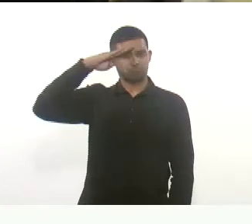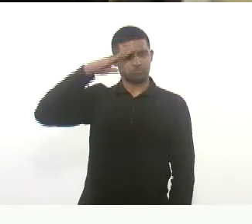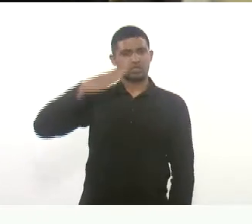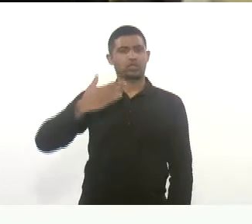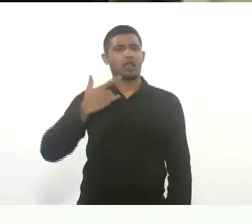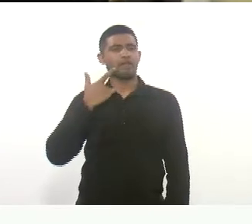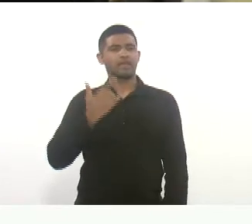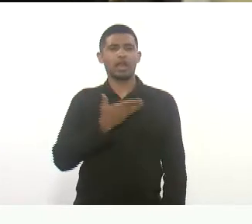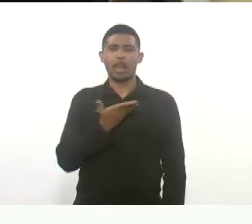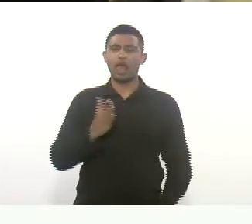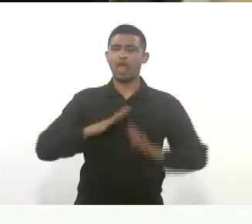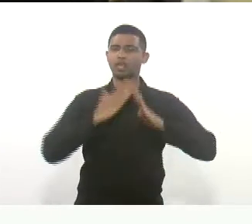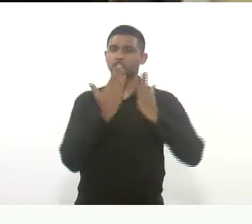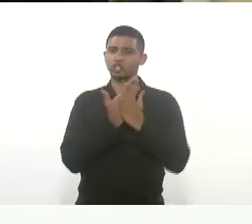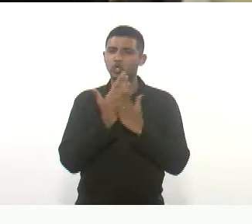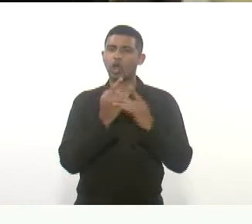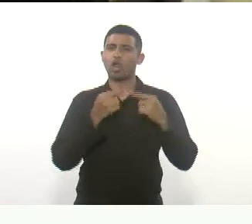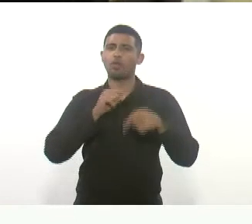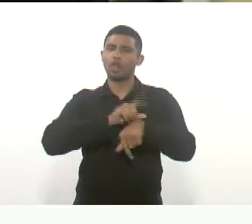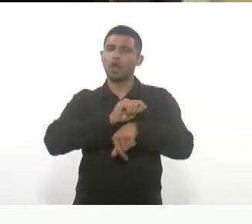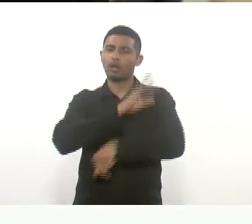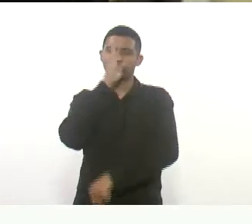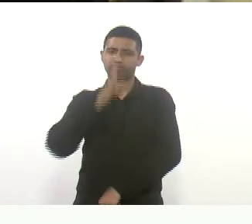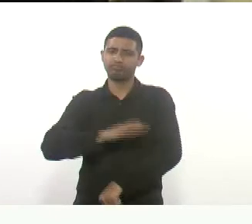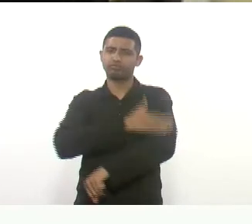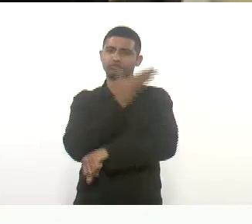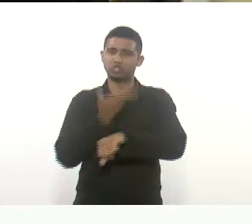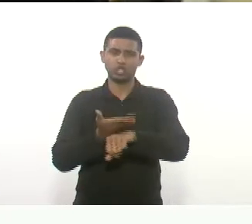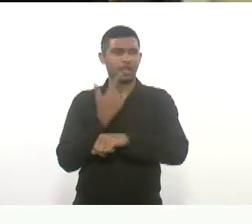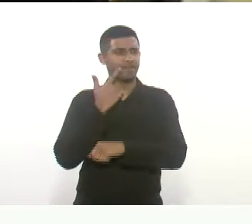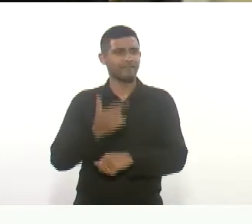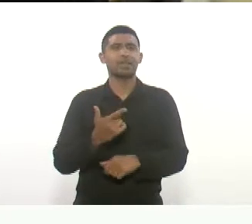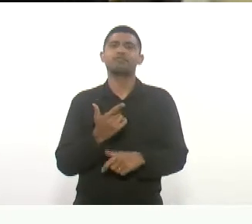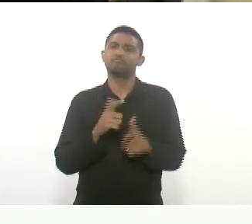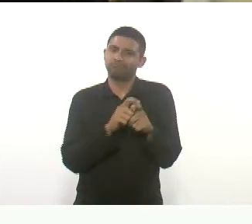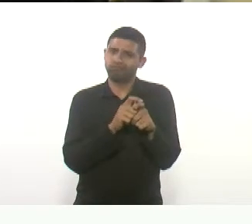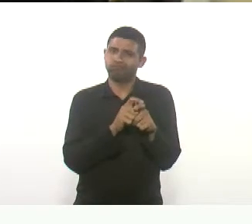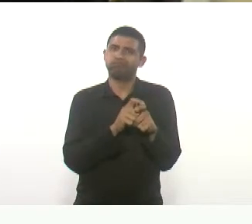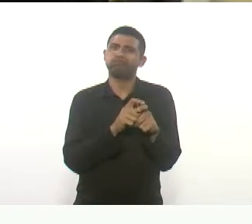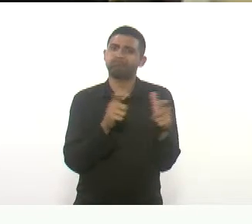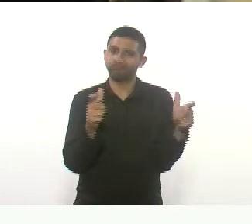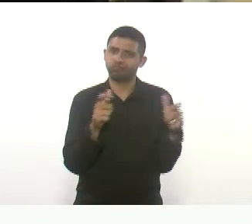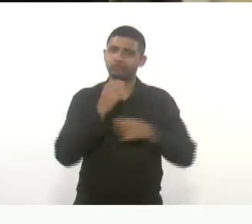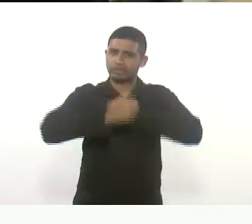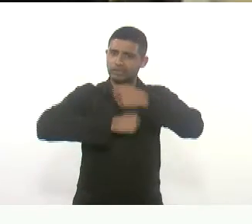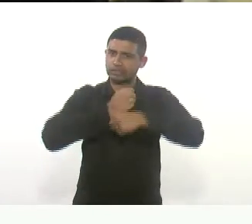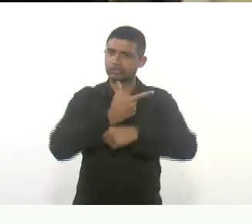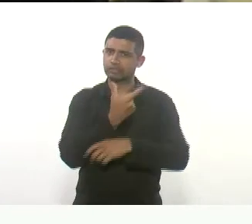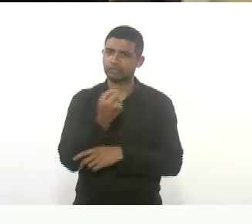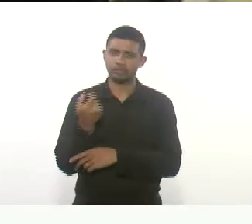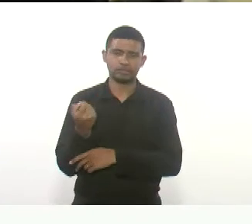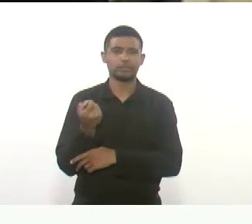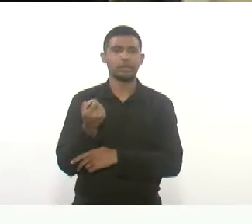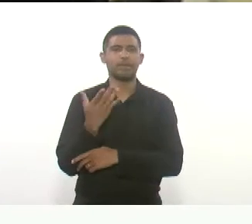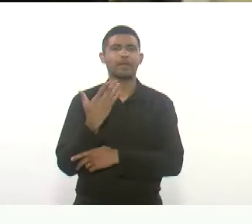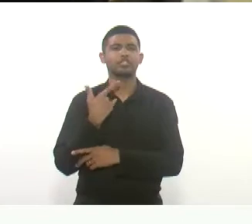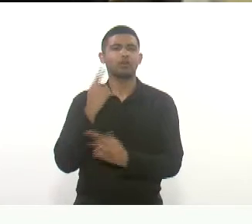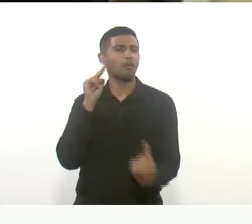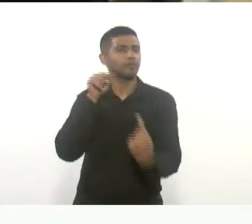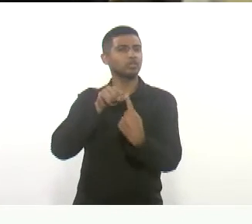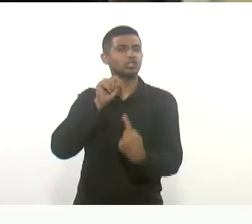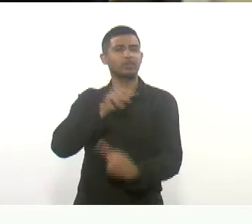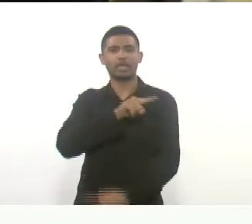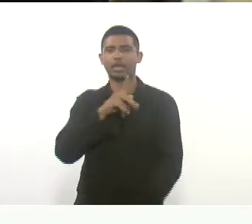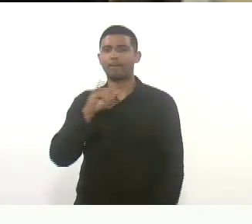é uma escola que vai ser de tempo integral, vai ter um grande crescimento dessas escolas a partir do ano que vem, justamente no intuito daqueles pais